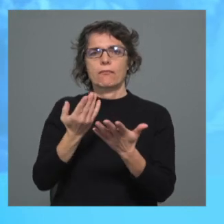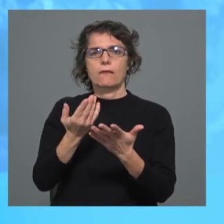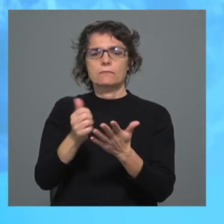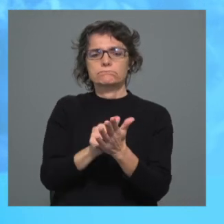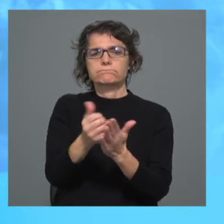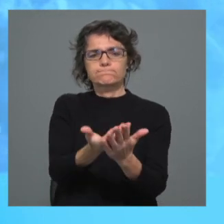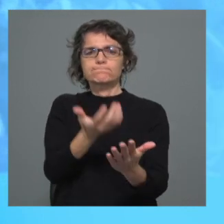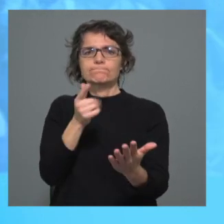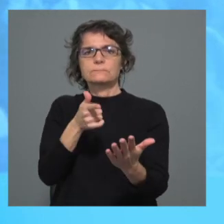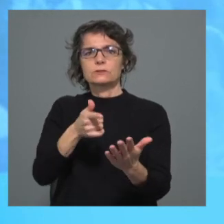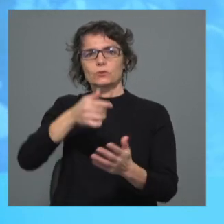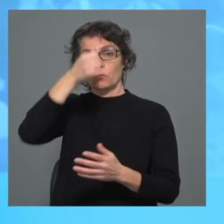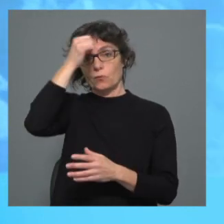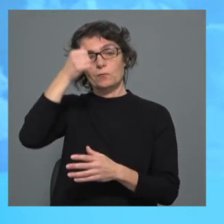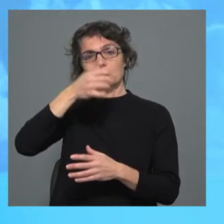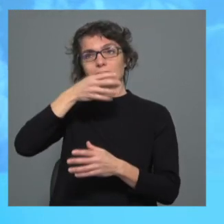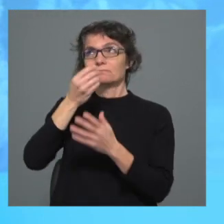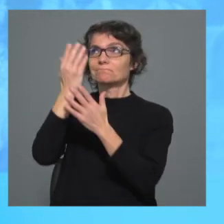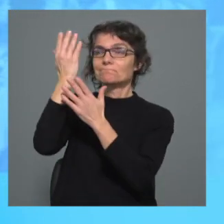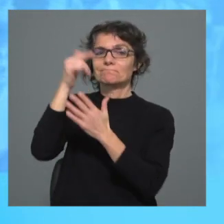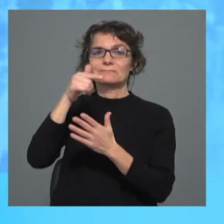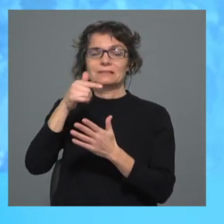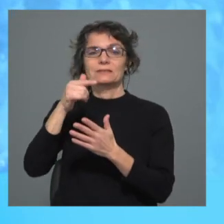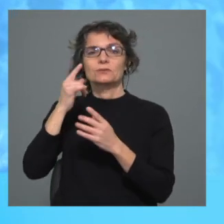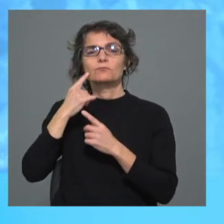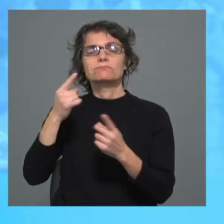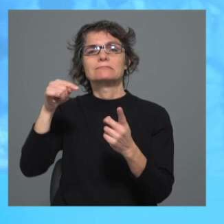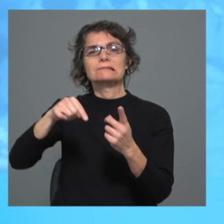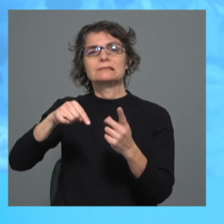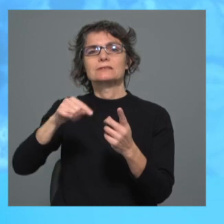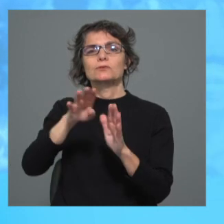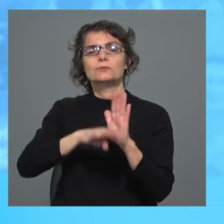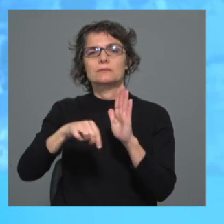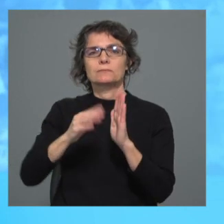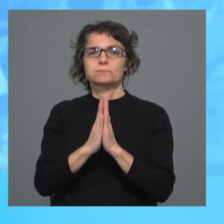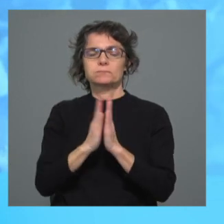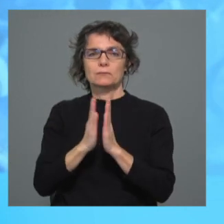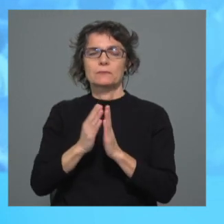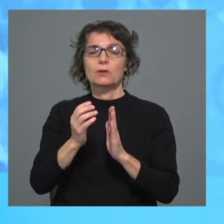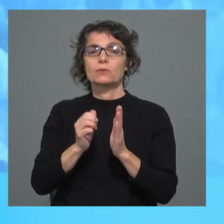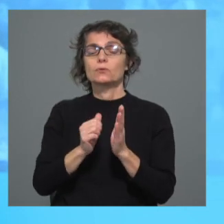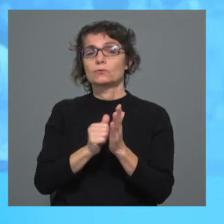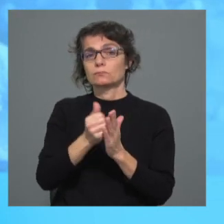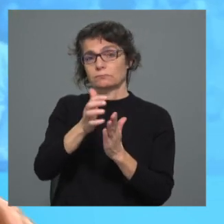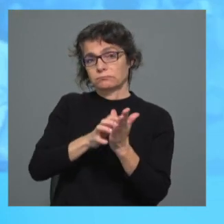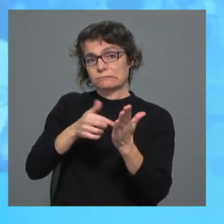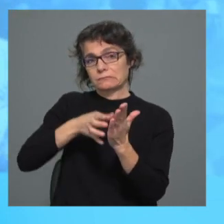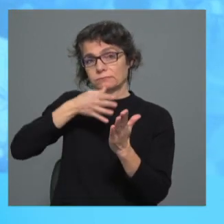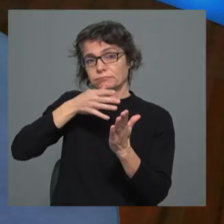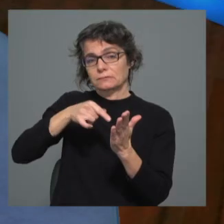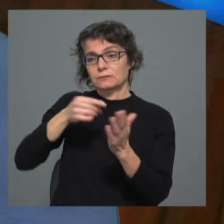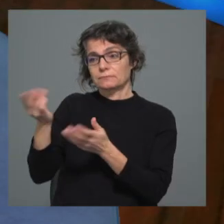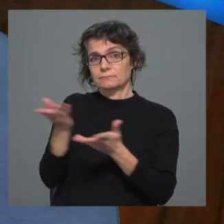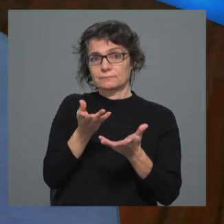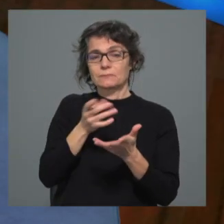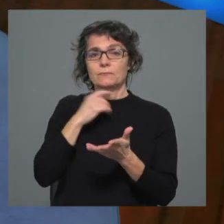que assinalamos neste programa no dia reservado ao comentário à liturgia do domingo. Contamos para isso hoje com a presença do